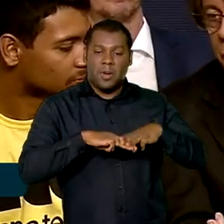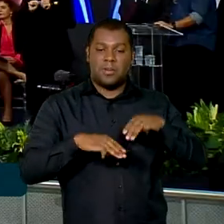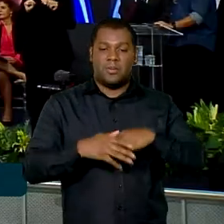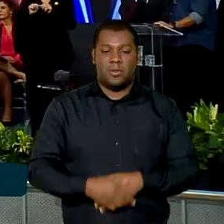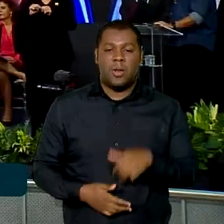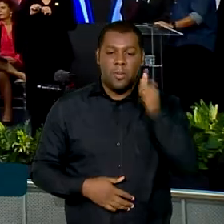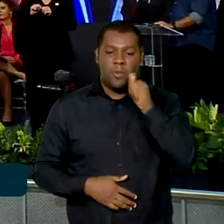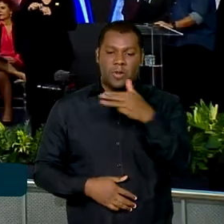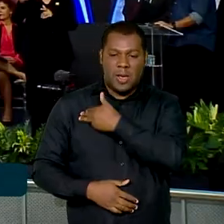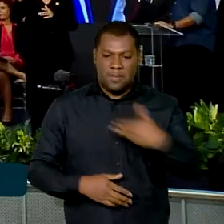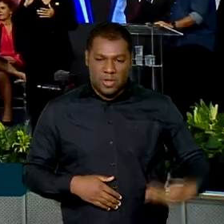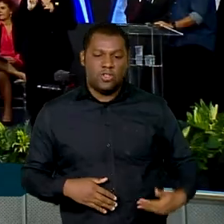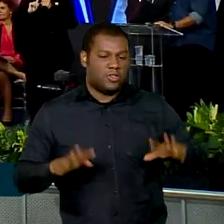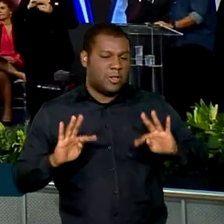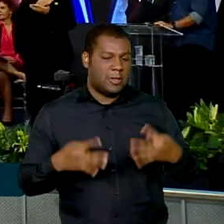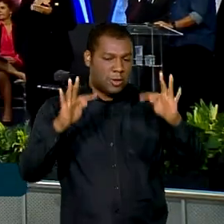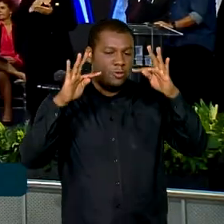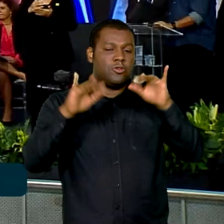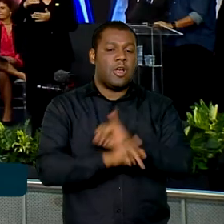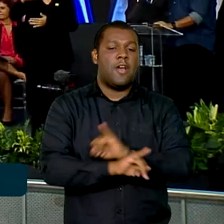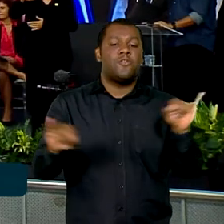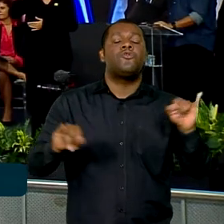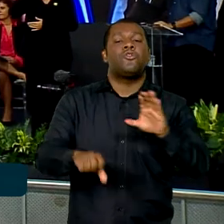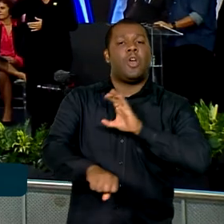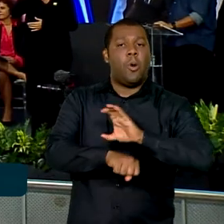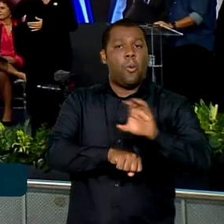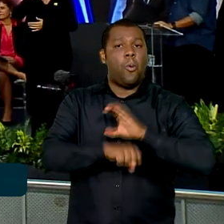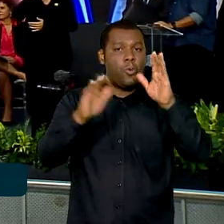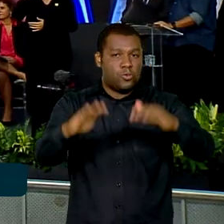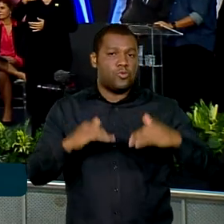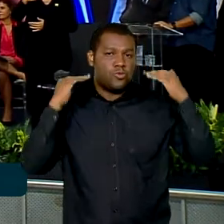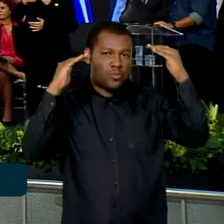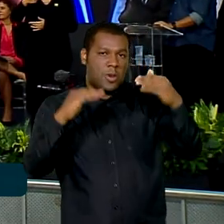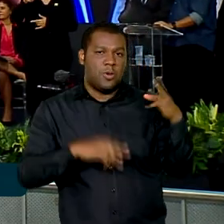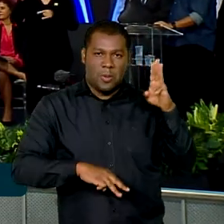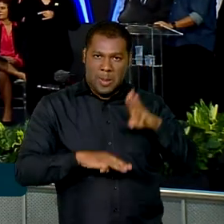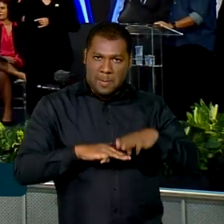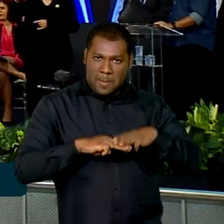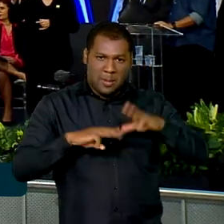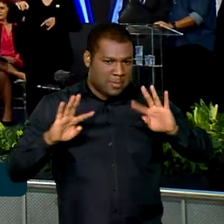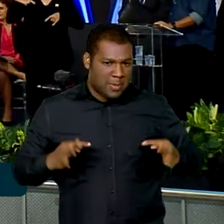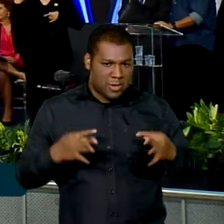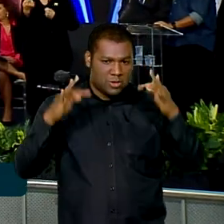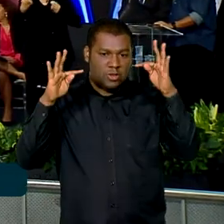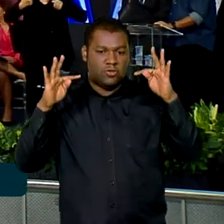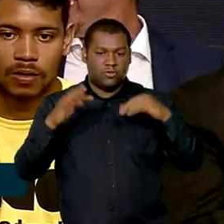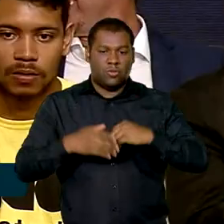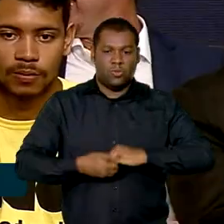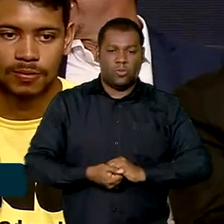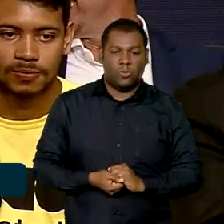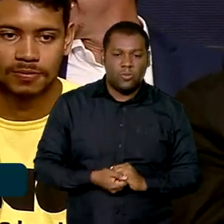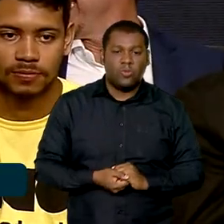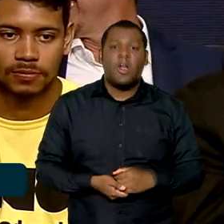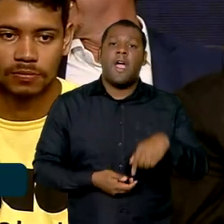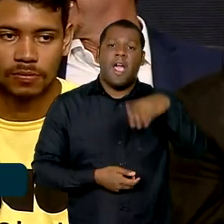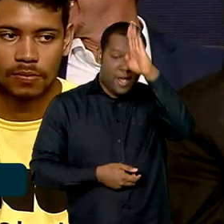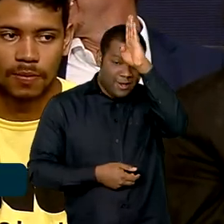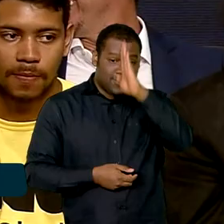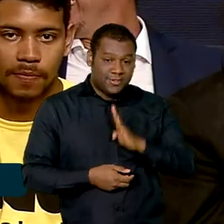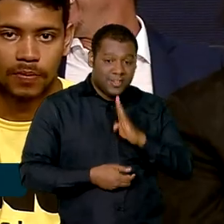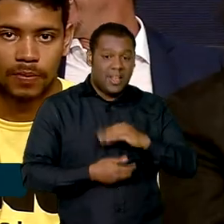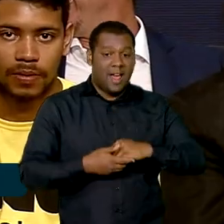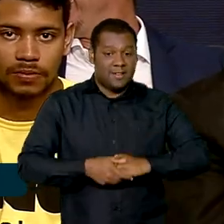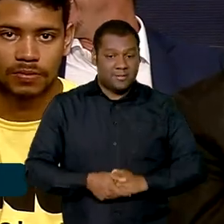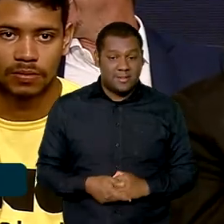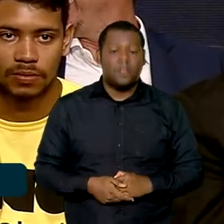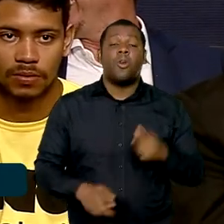Inovação lembrou que o novo curso de graduação em Matemática da Tecnologia e Inovação é de graça